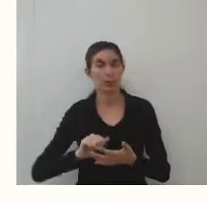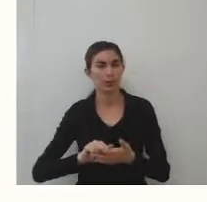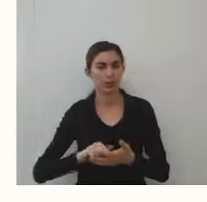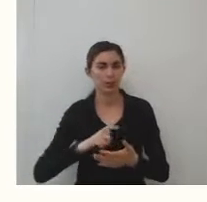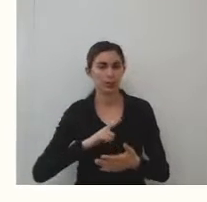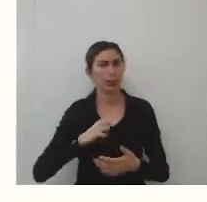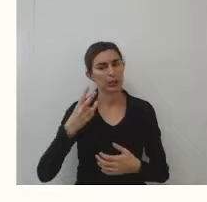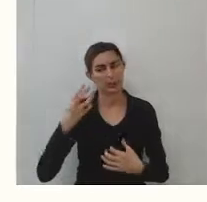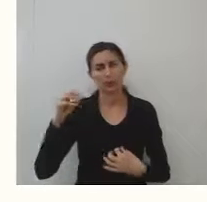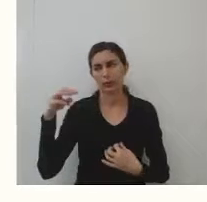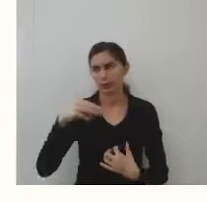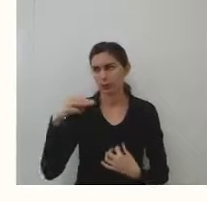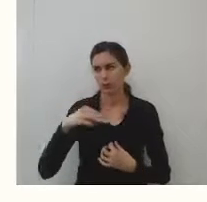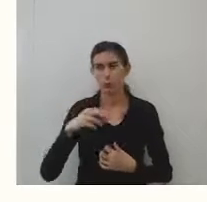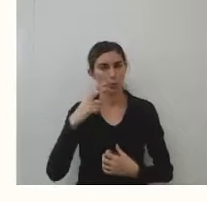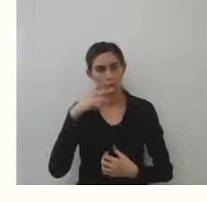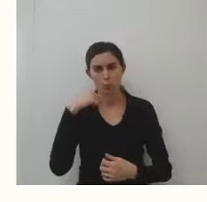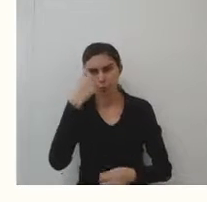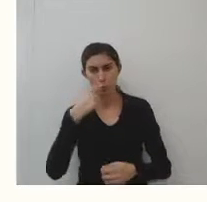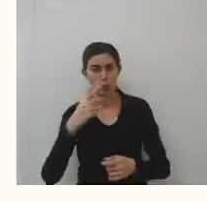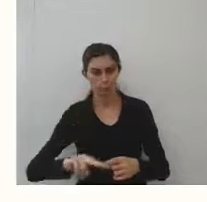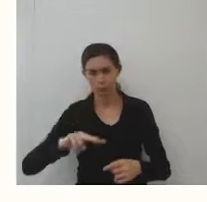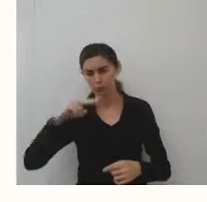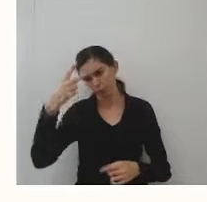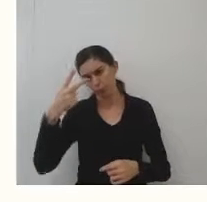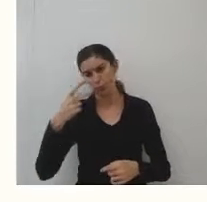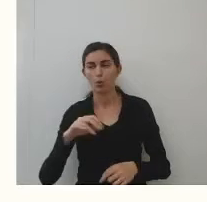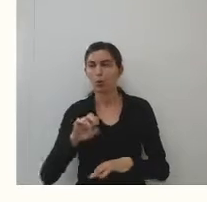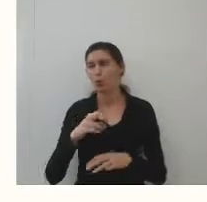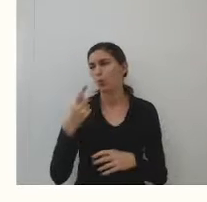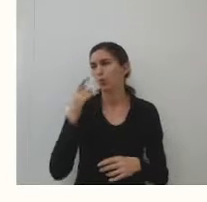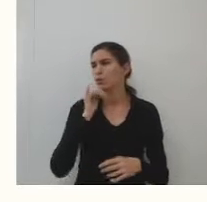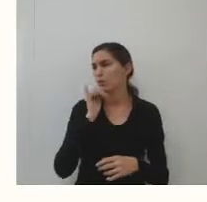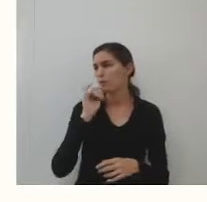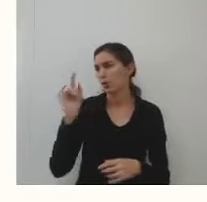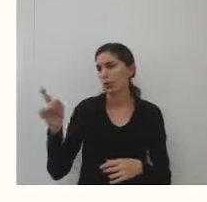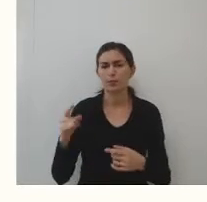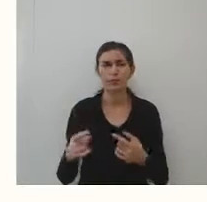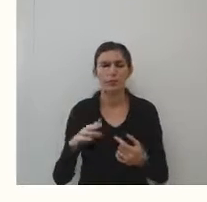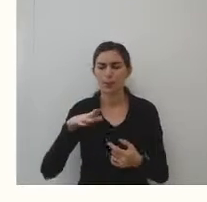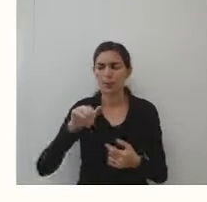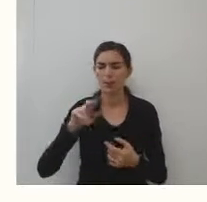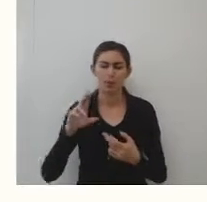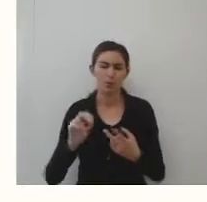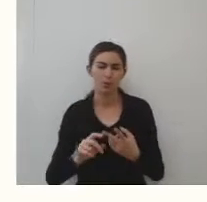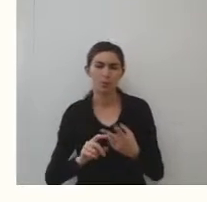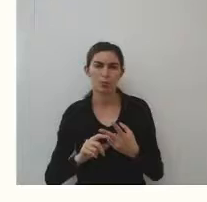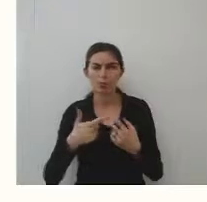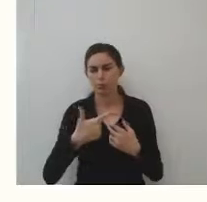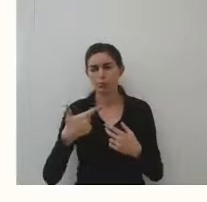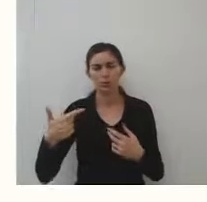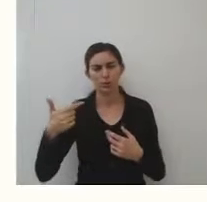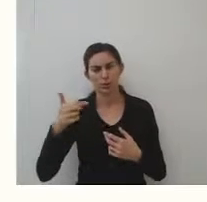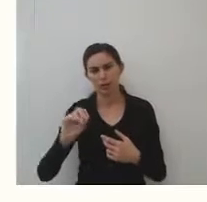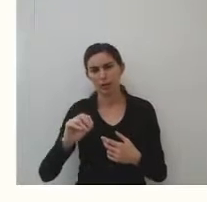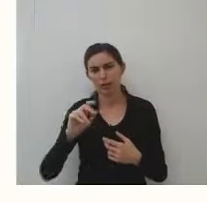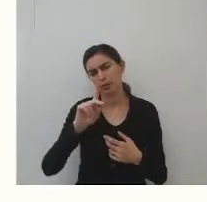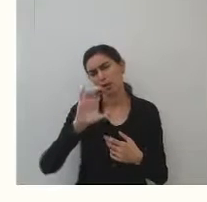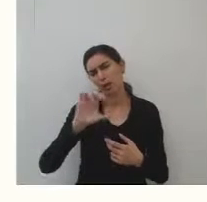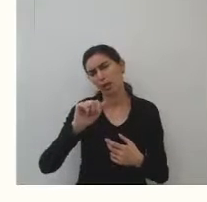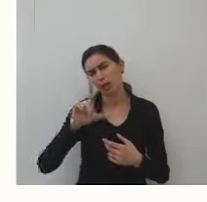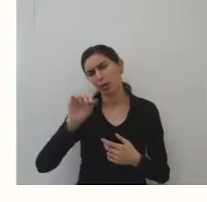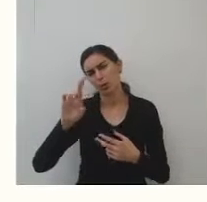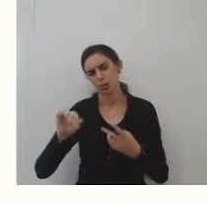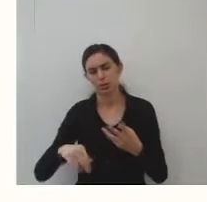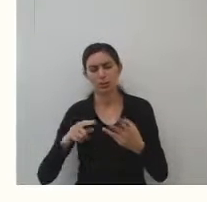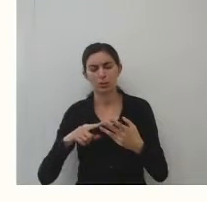para 30 minutos. Então, se for para 1 hora, eu vou duplicar. Então, ou seja, se eu dançar mango, vai ser 210 calorias. Se